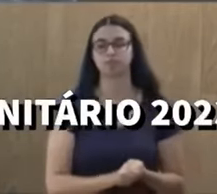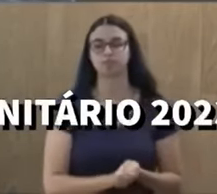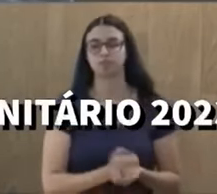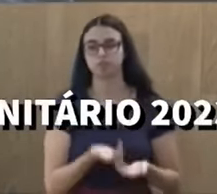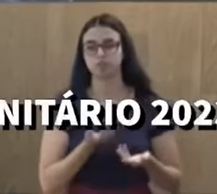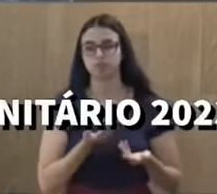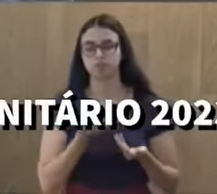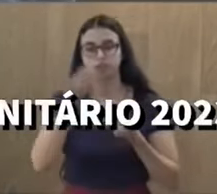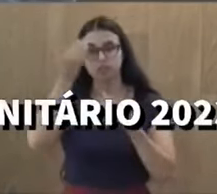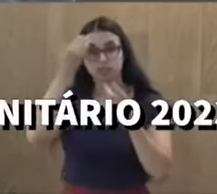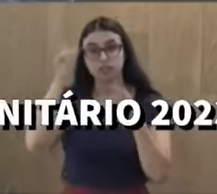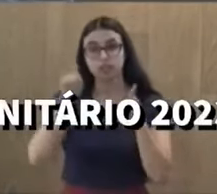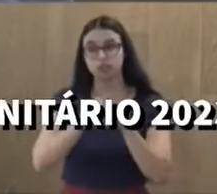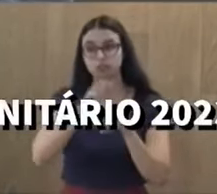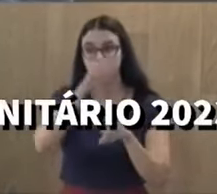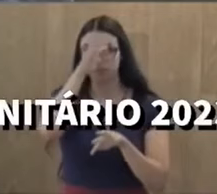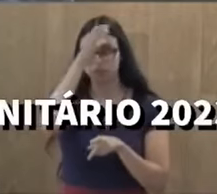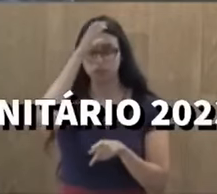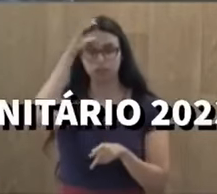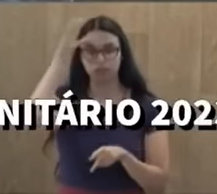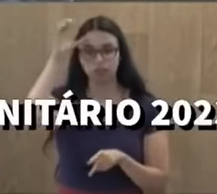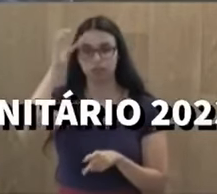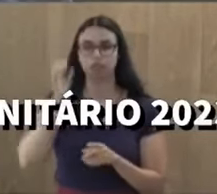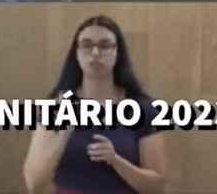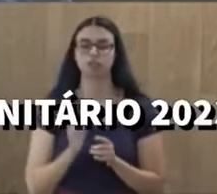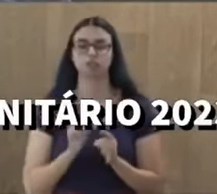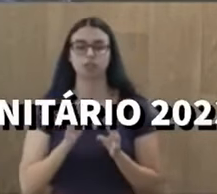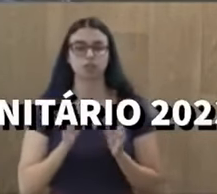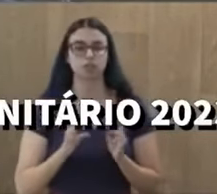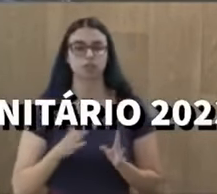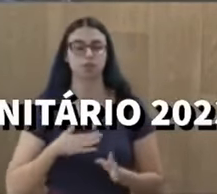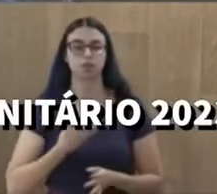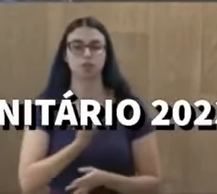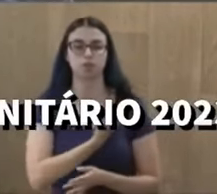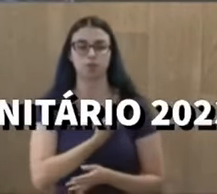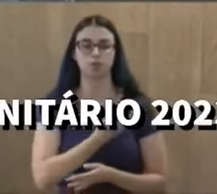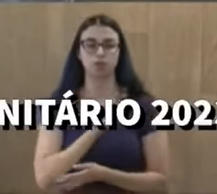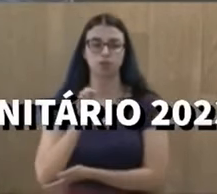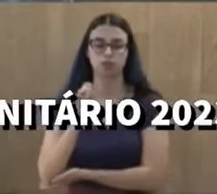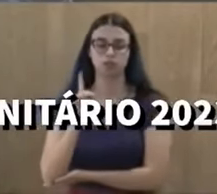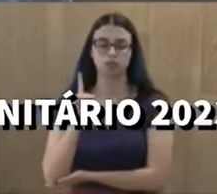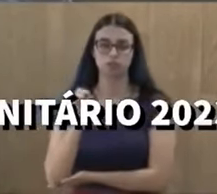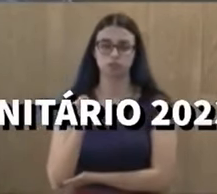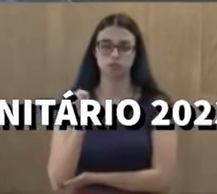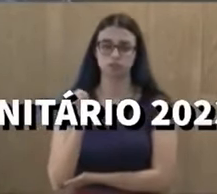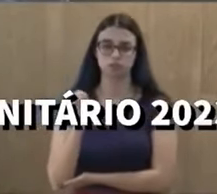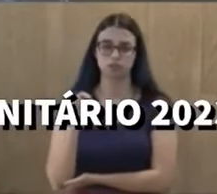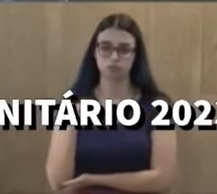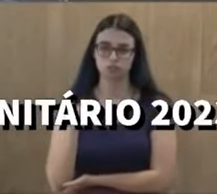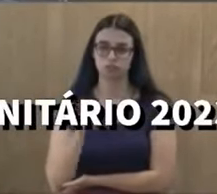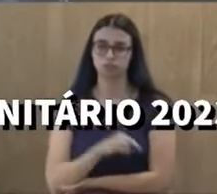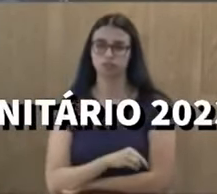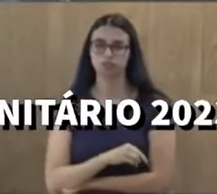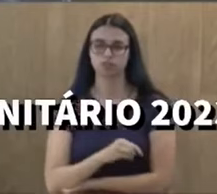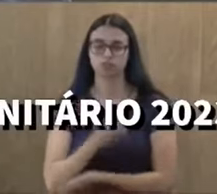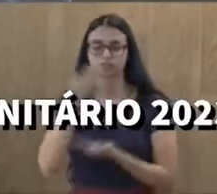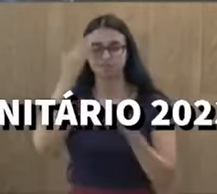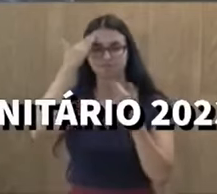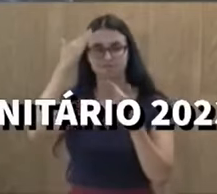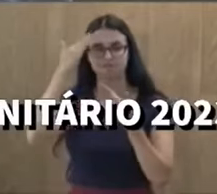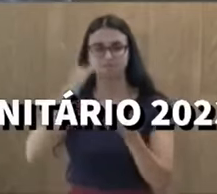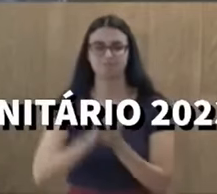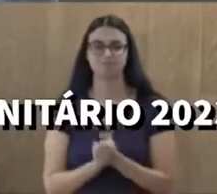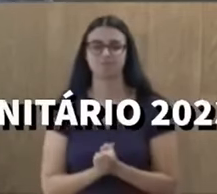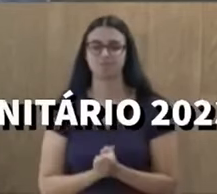essa casa, aos vereadores, especial ao meu amigo Edson Souza, pela indicação. Muito obrigado.